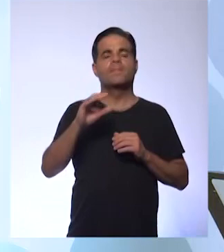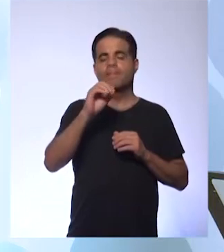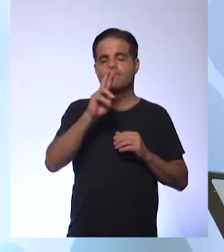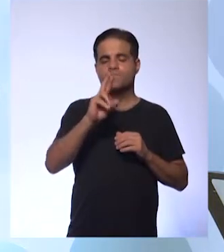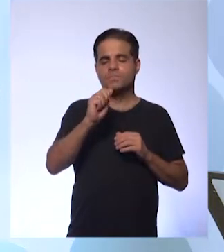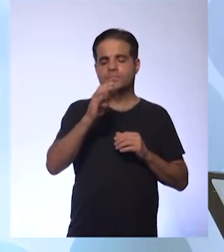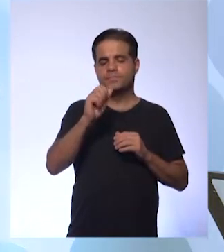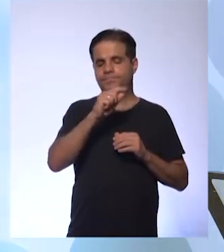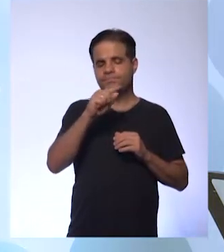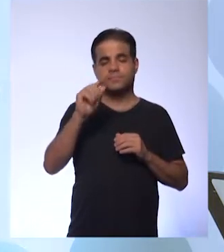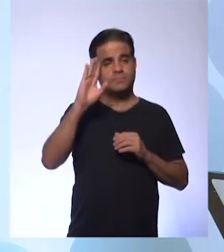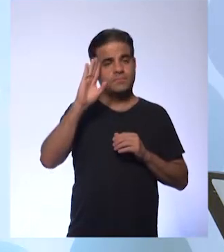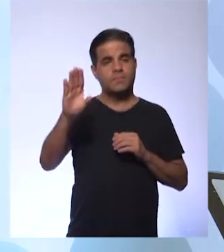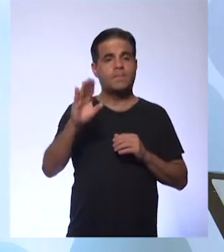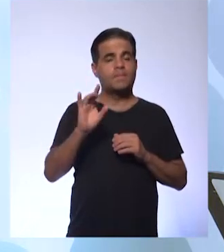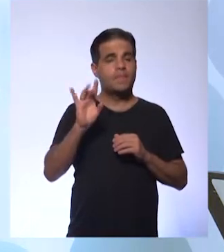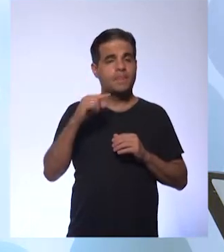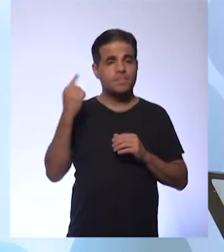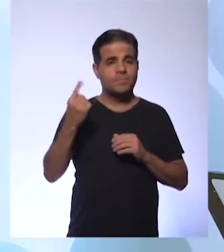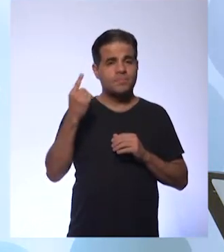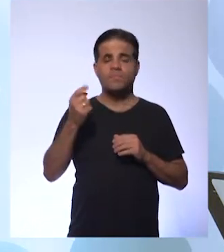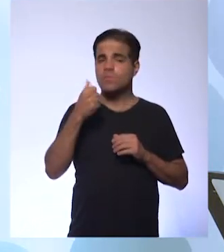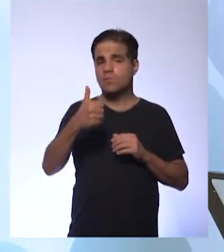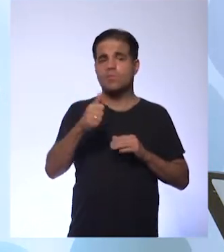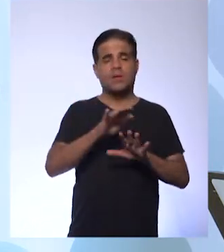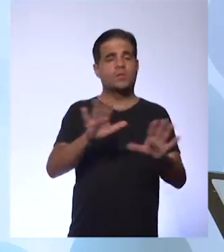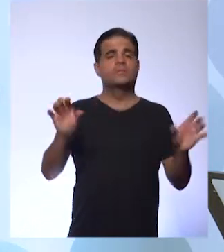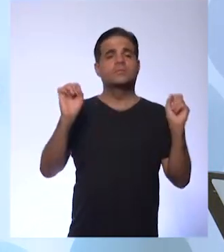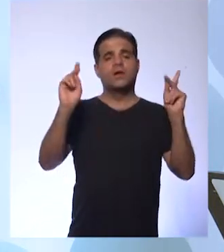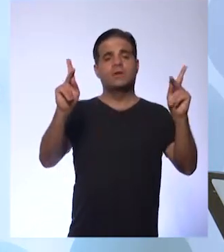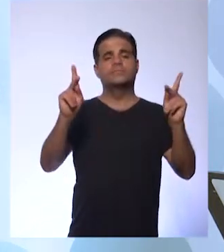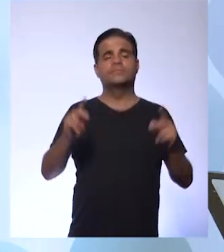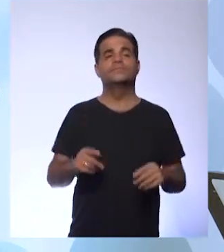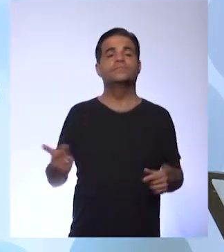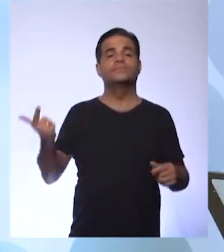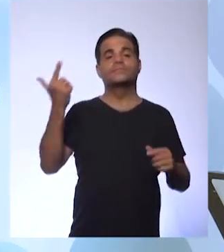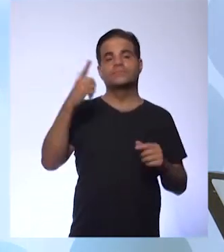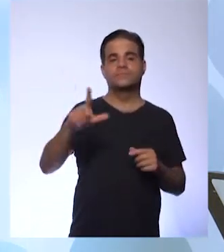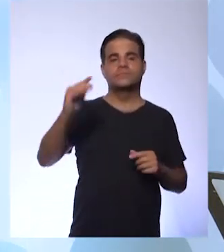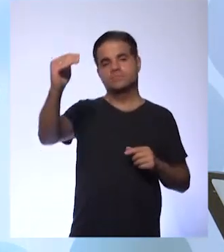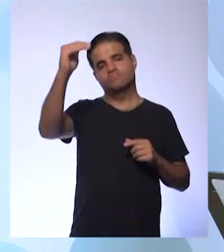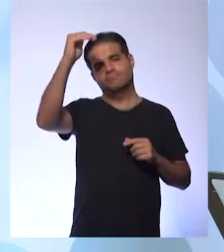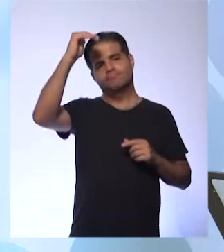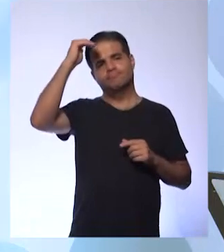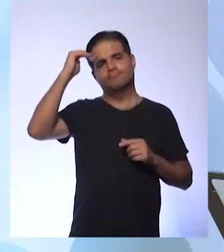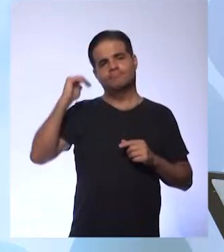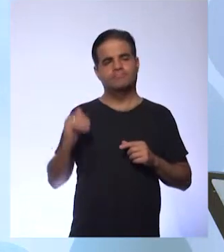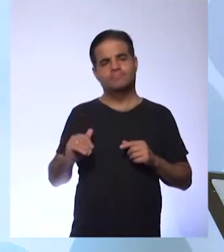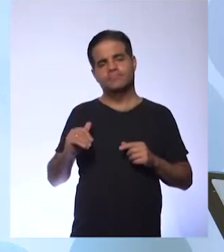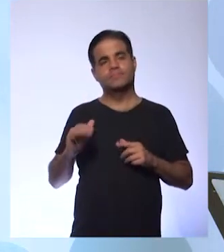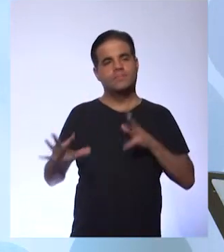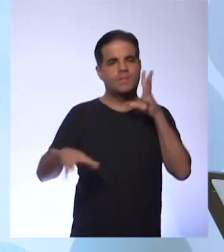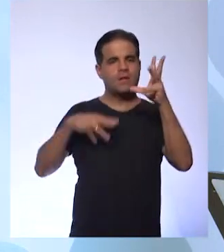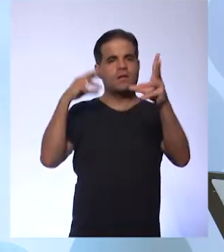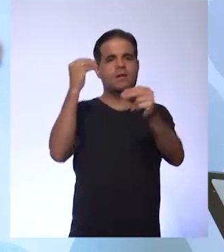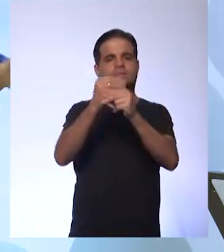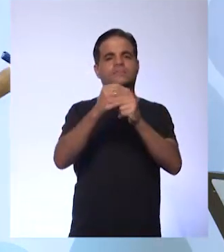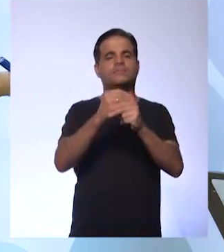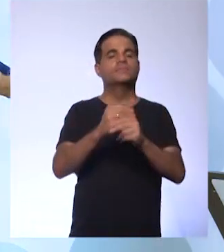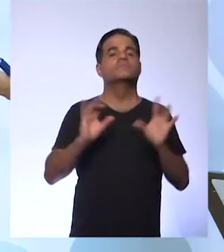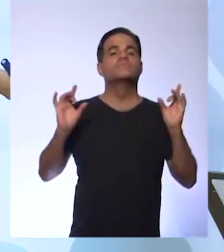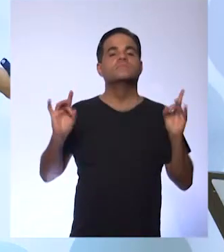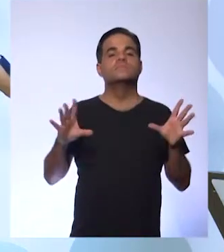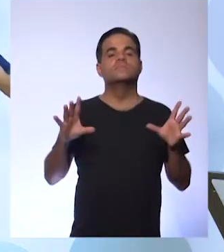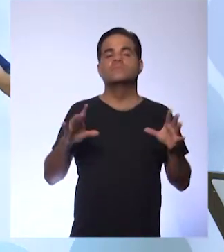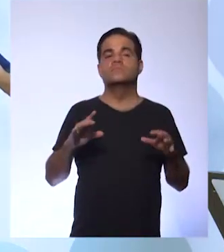principal. Ela sozinha, tudo bem, ok. Essa outra que veio para complementar,